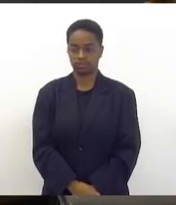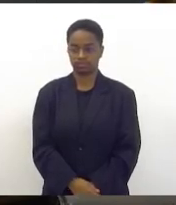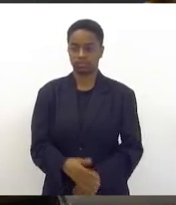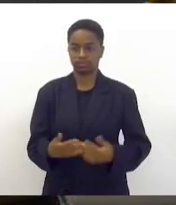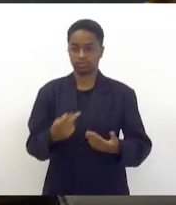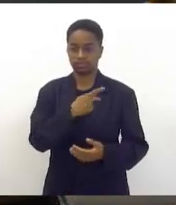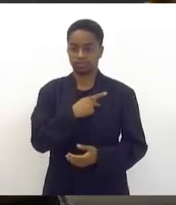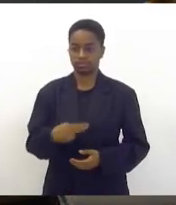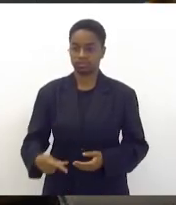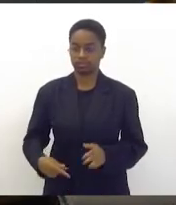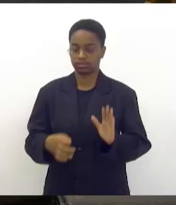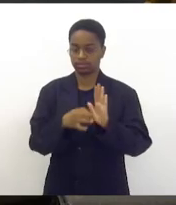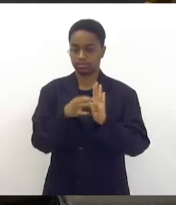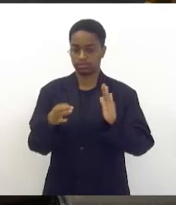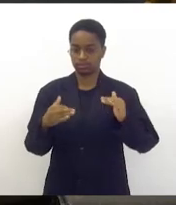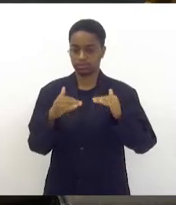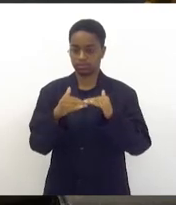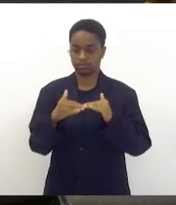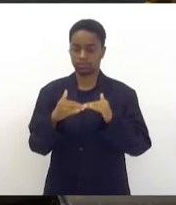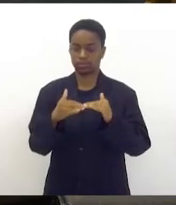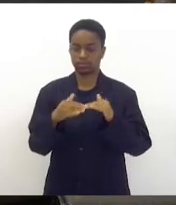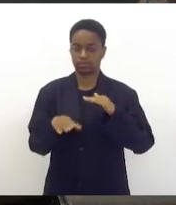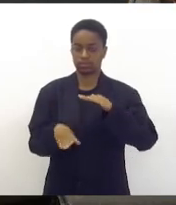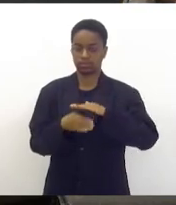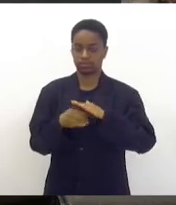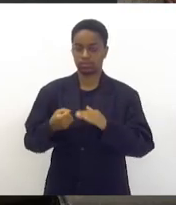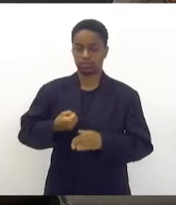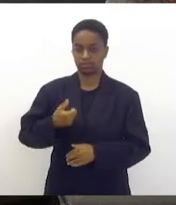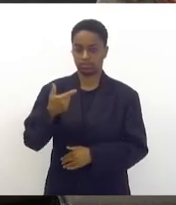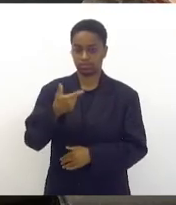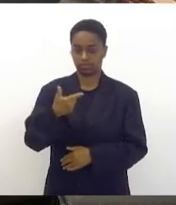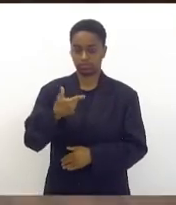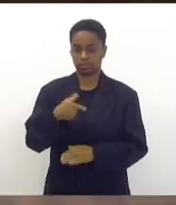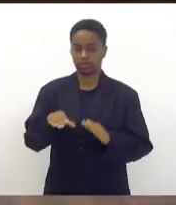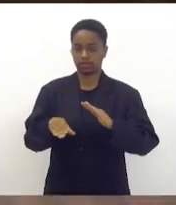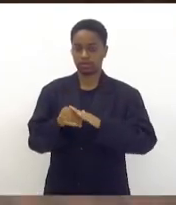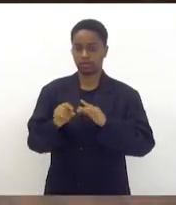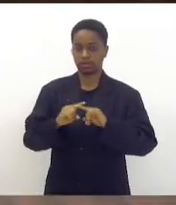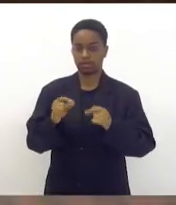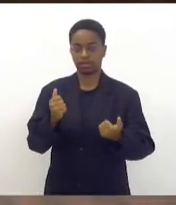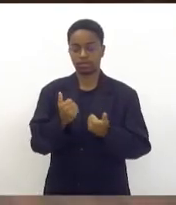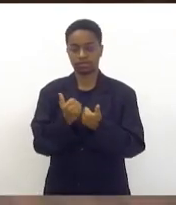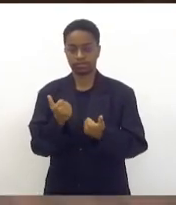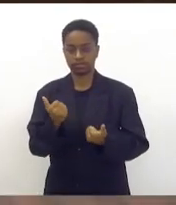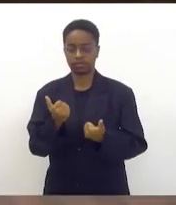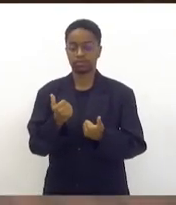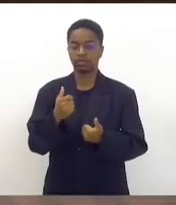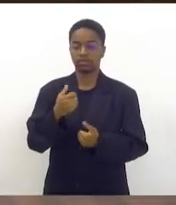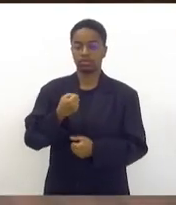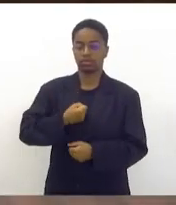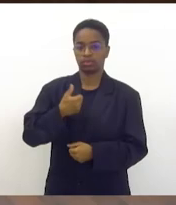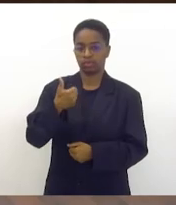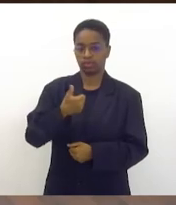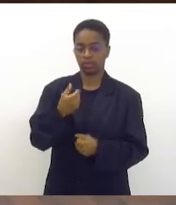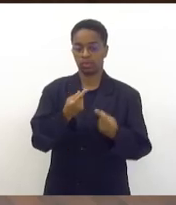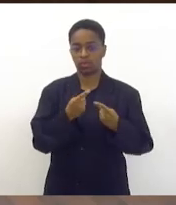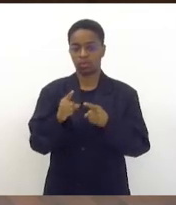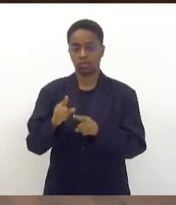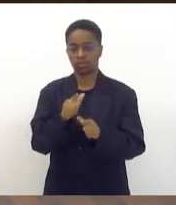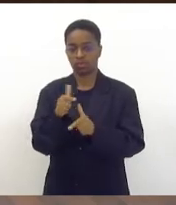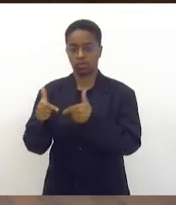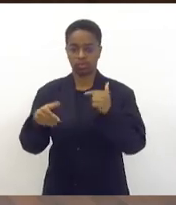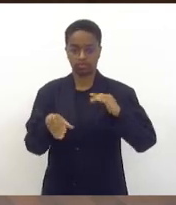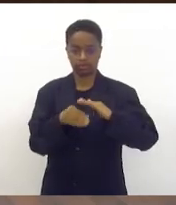Presidente, parecer é favorável à emenda número 2, favorável com subemenda à emenda número 1, contrário às